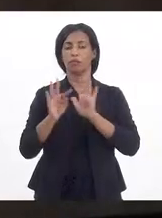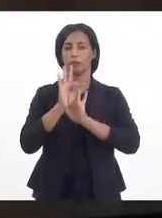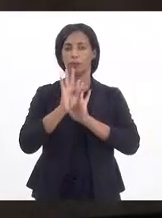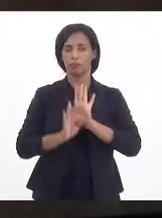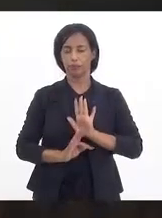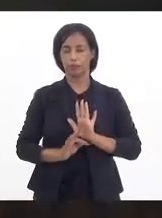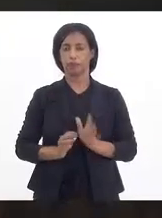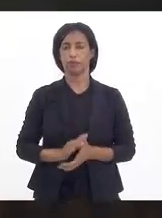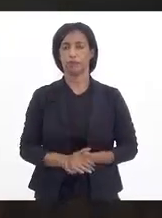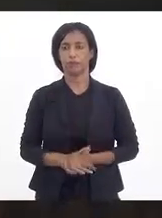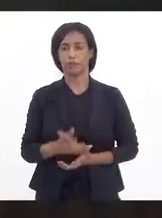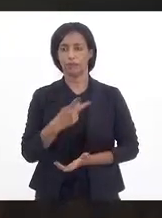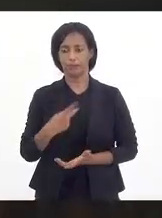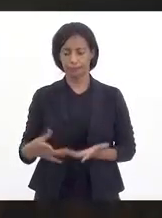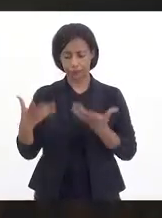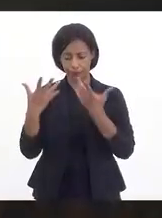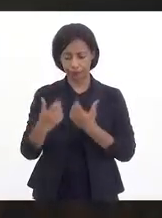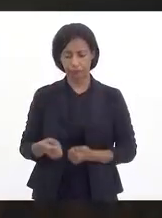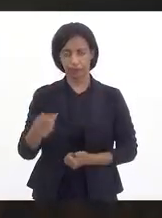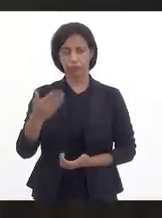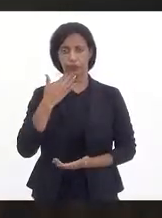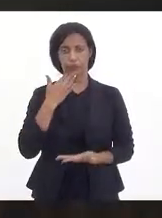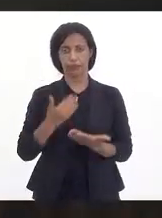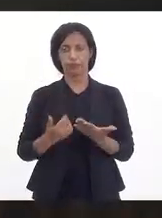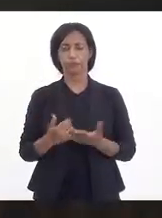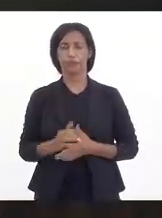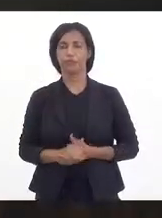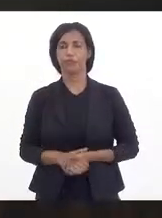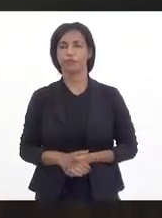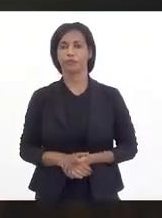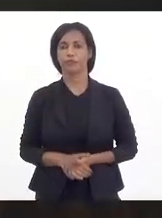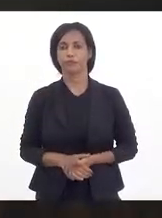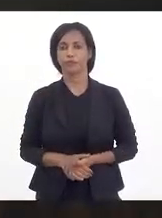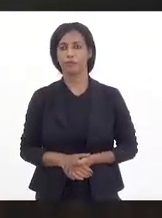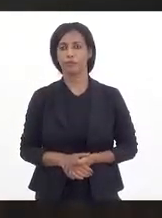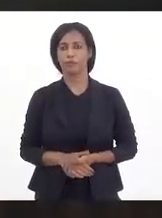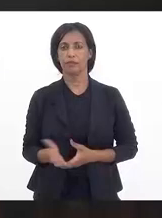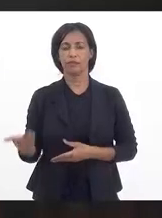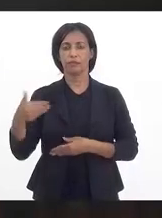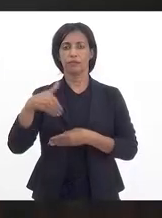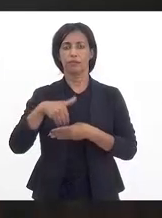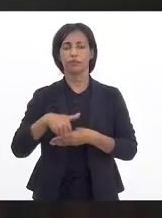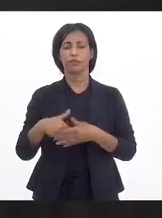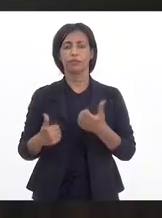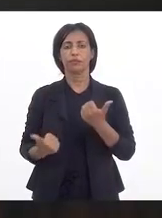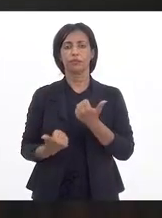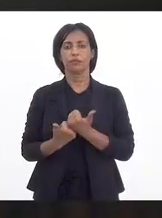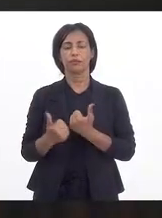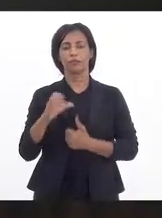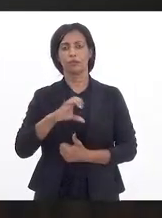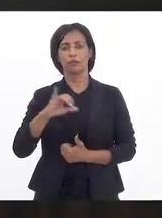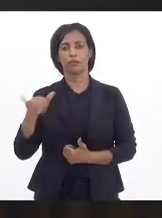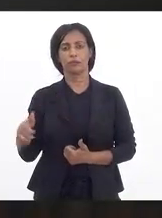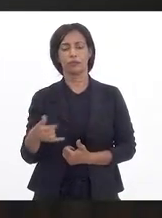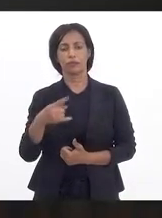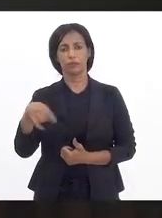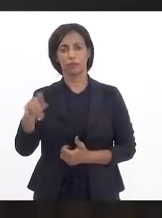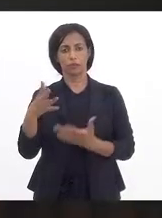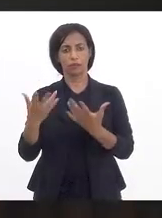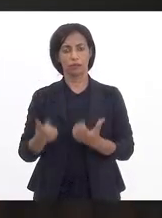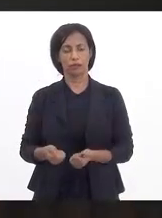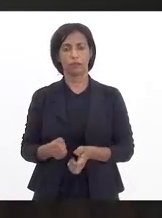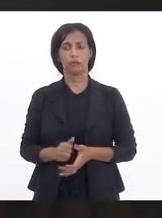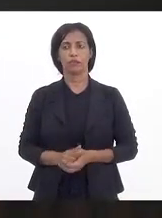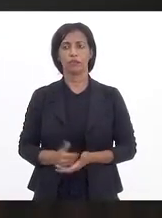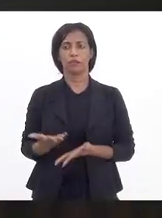redação da presidência indefere o pedido de vossa excelência e em votação subir a ser TJ que horas que a